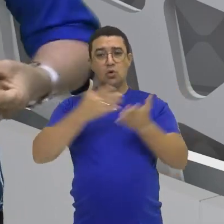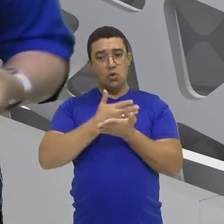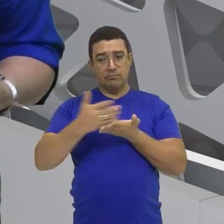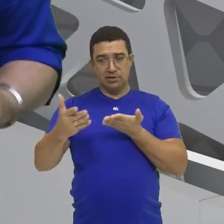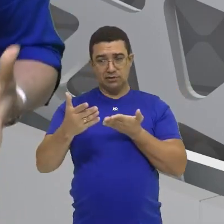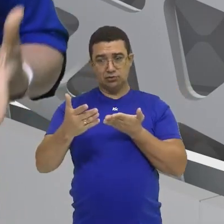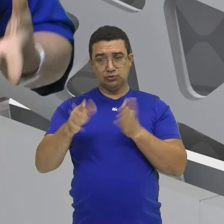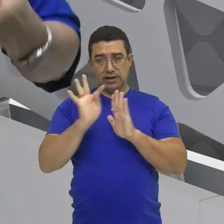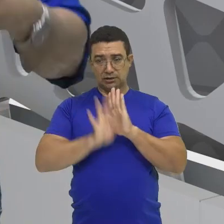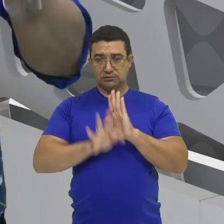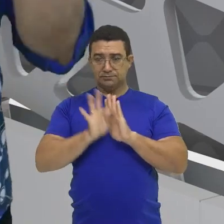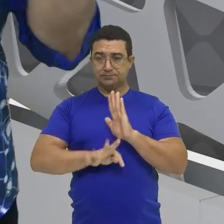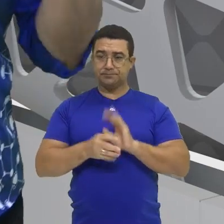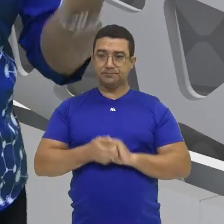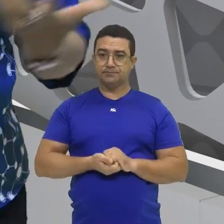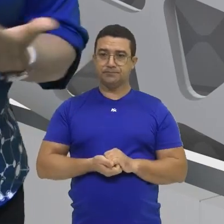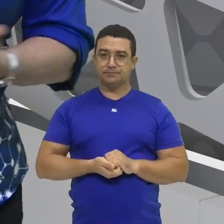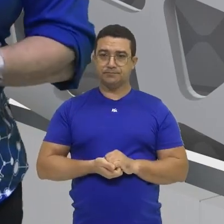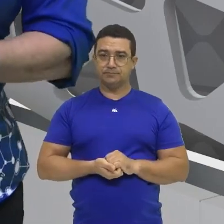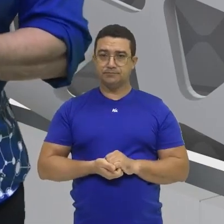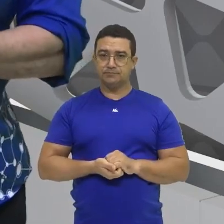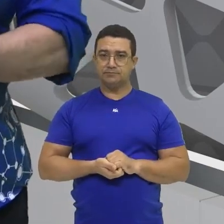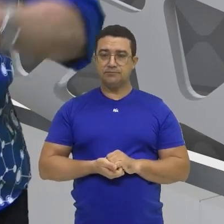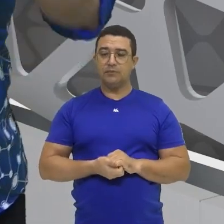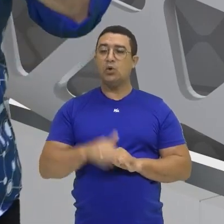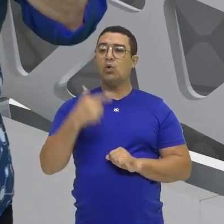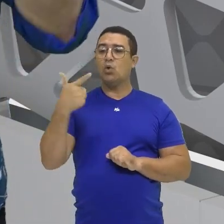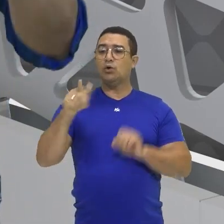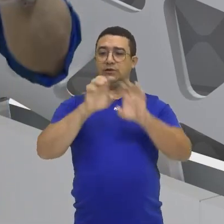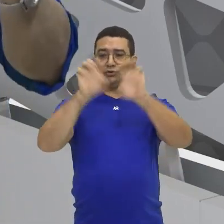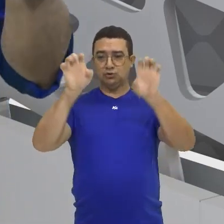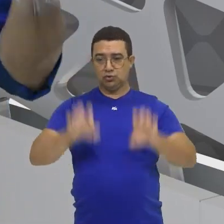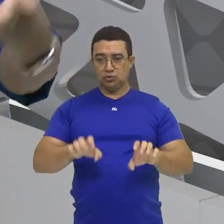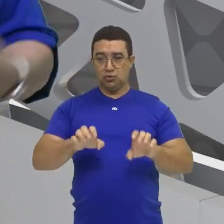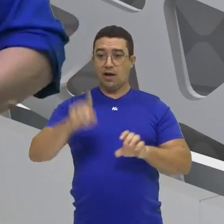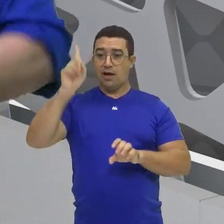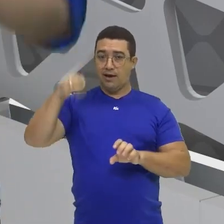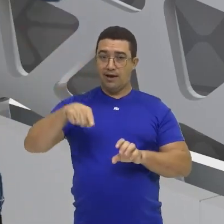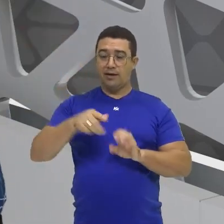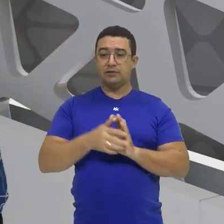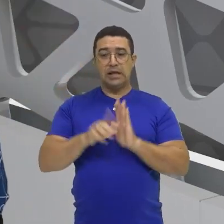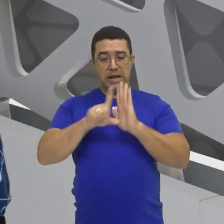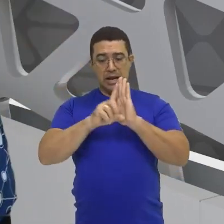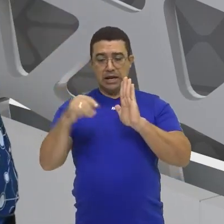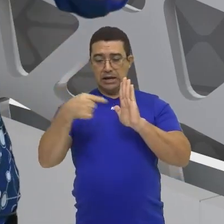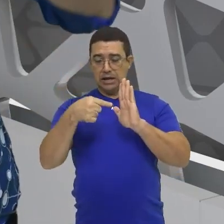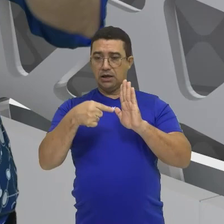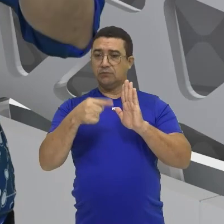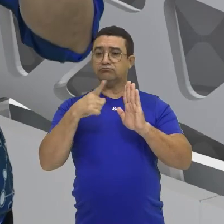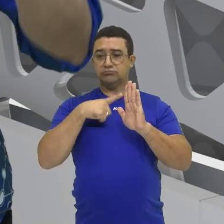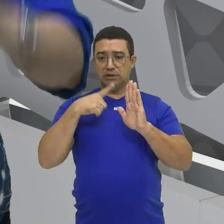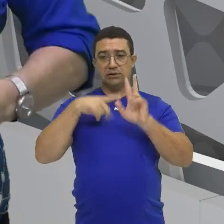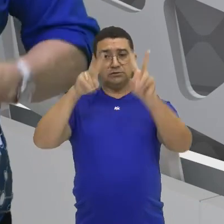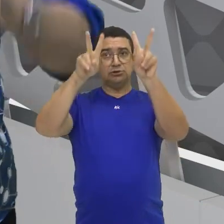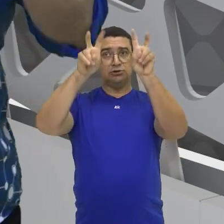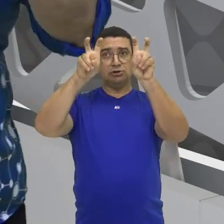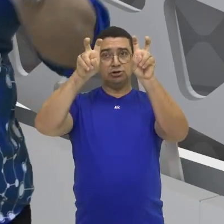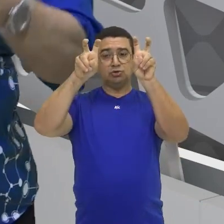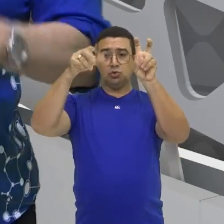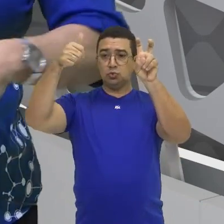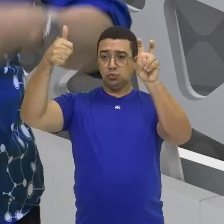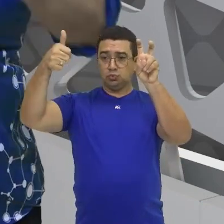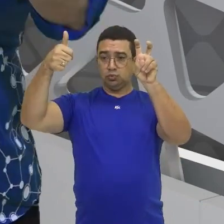introdução. Seguindo, outro aspecto da estrutura, exato. Uma lei, ela traz título 1 e